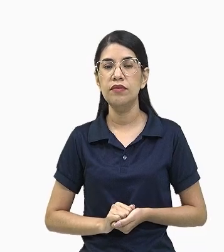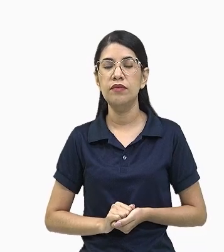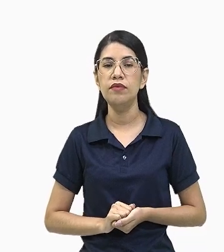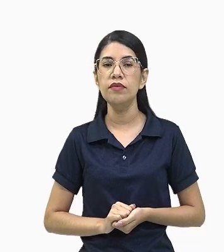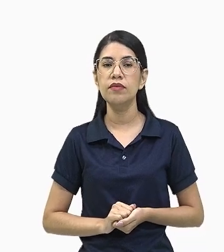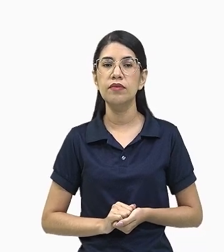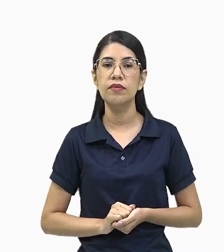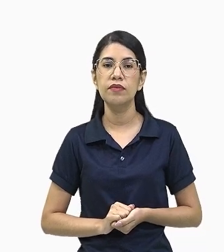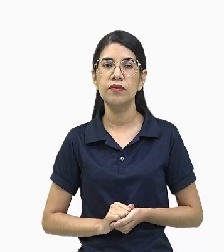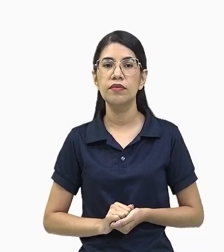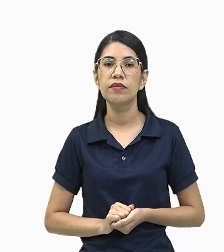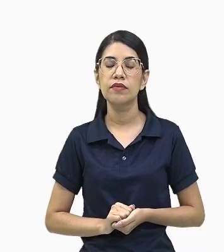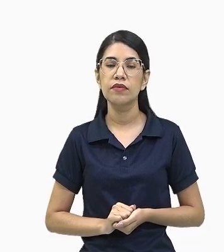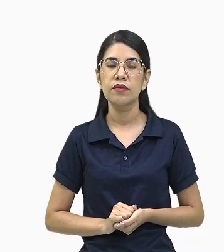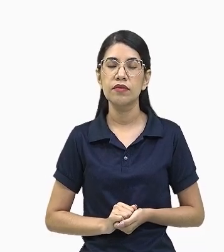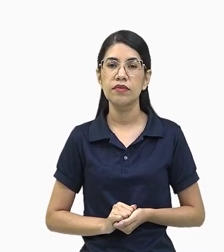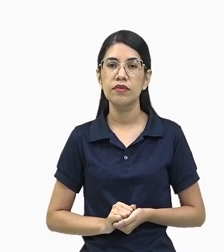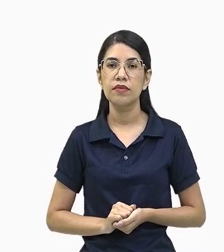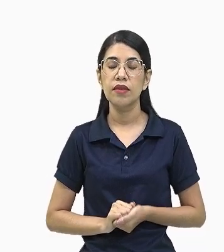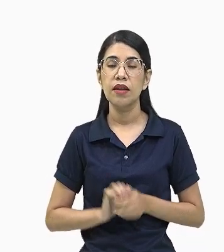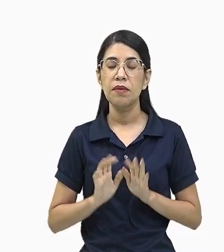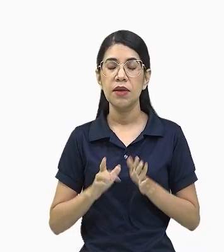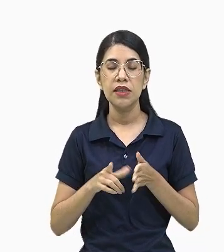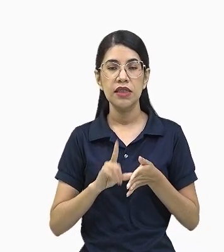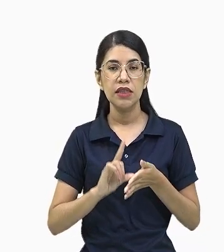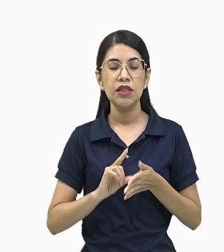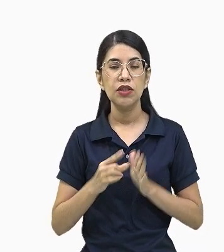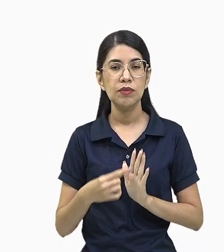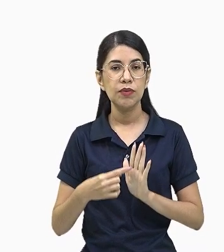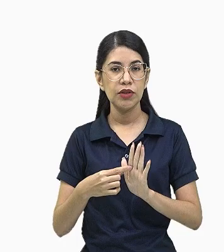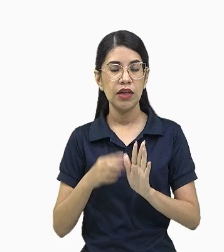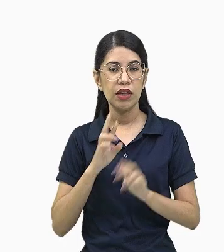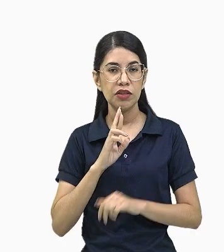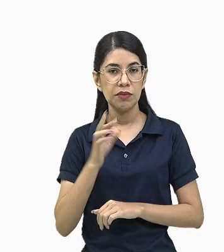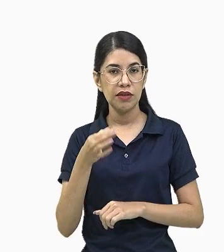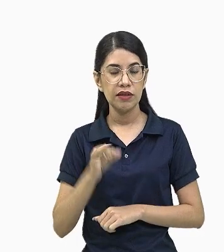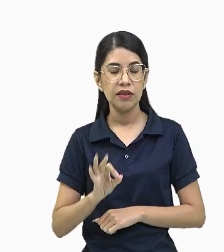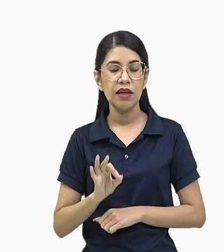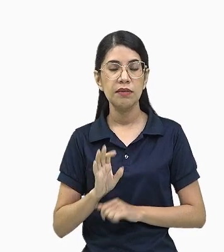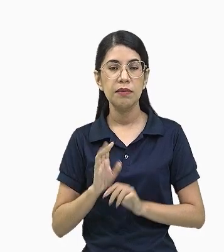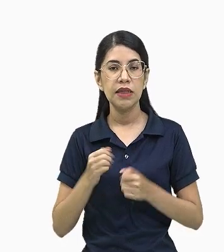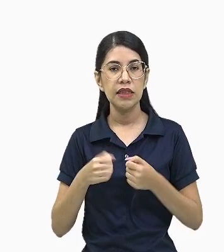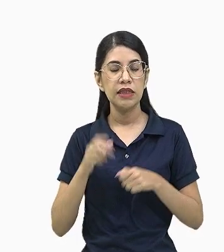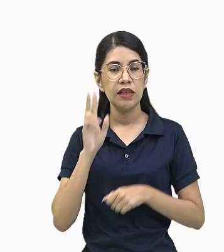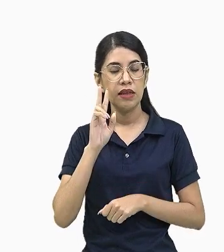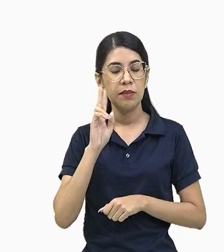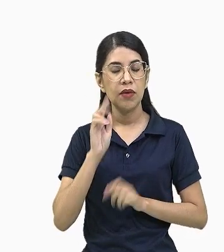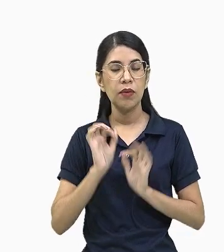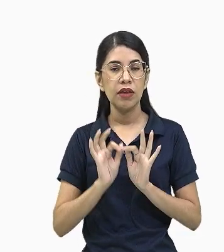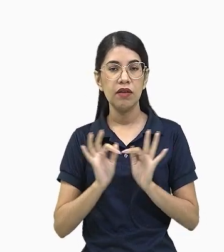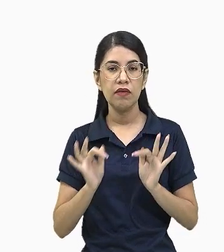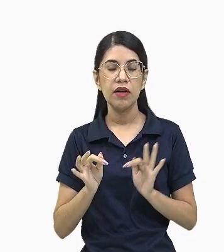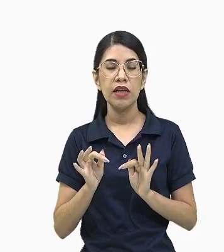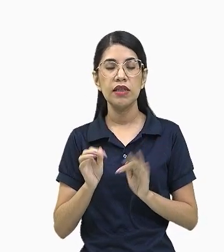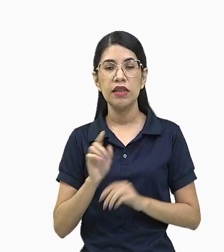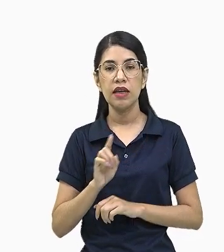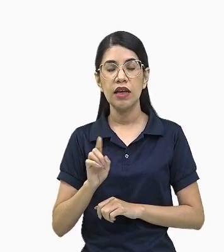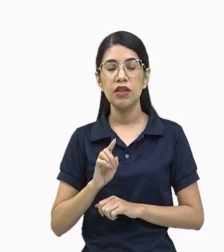wasn't go? Ó, antes da gente revelar a resposta aqui, lembra que na negativa a gente usa a